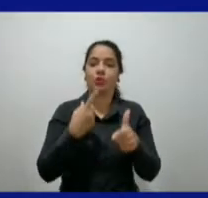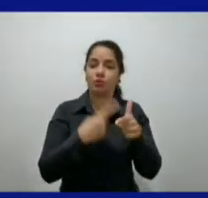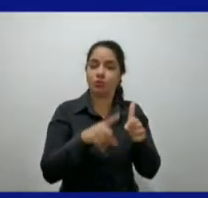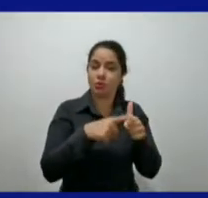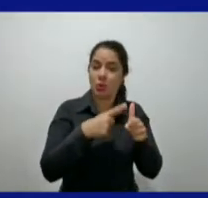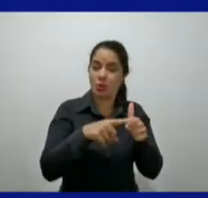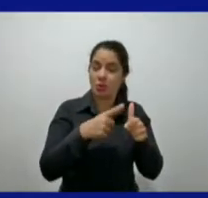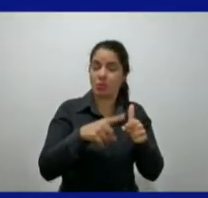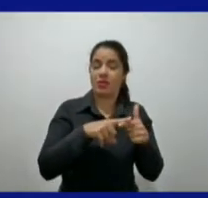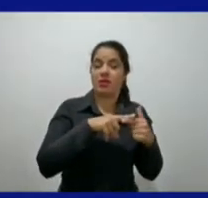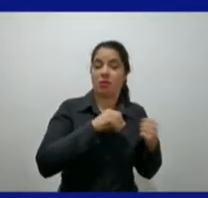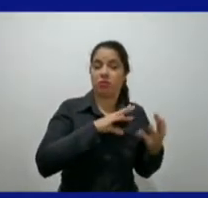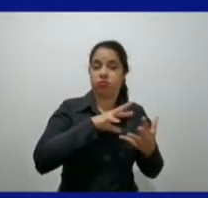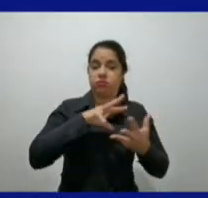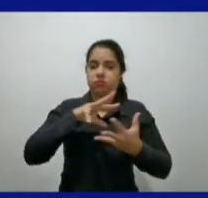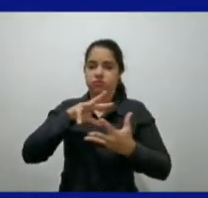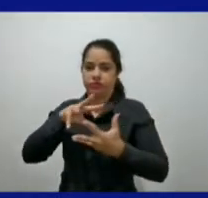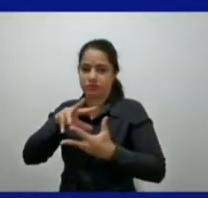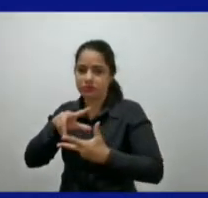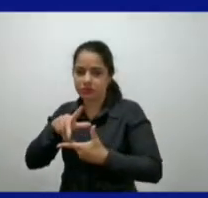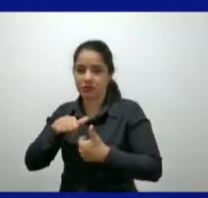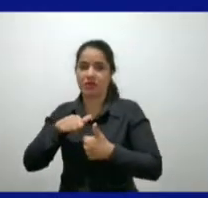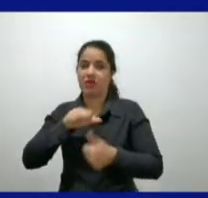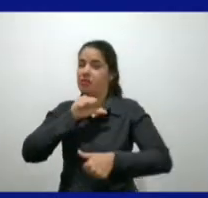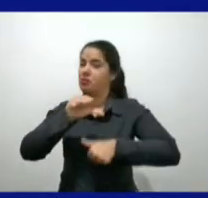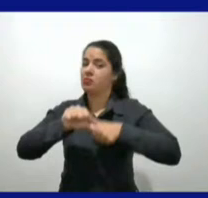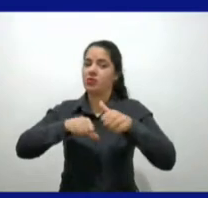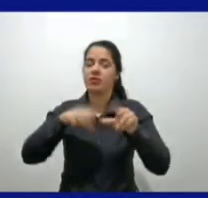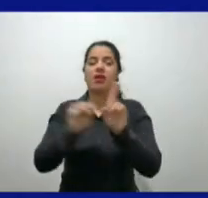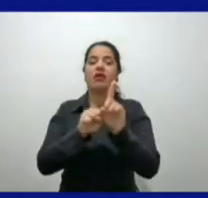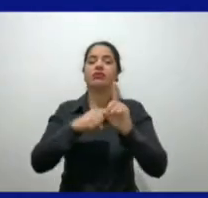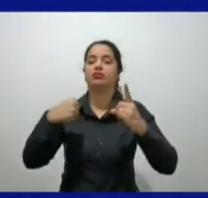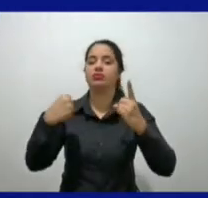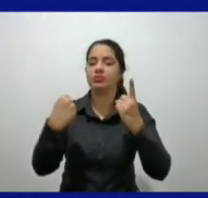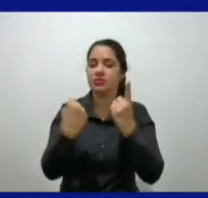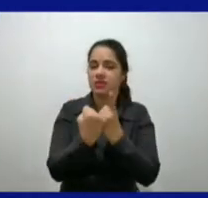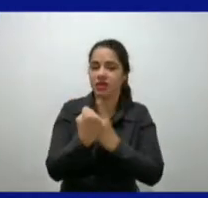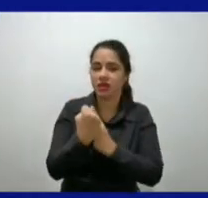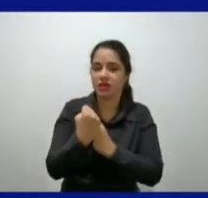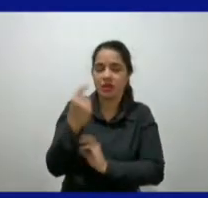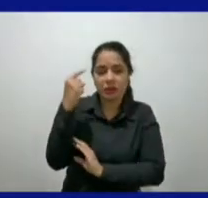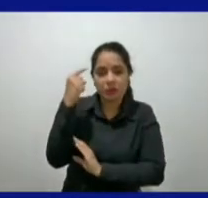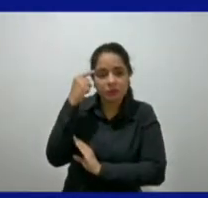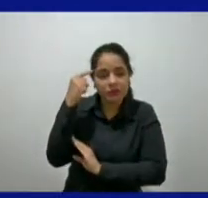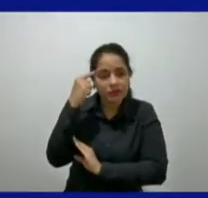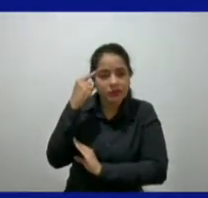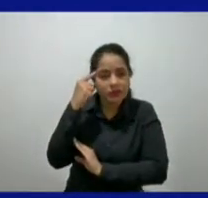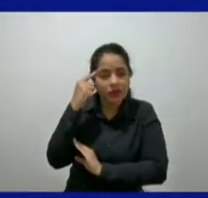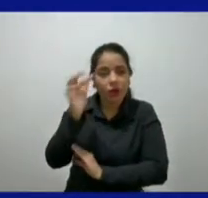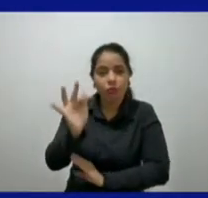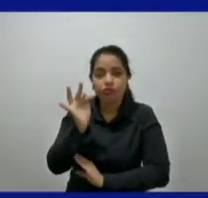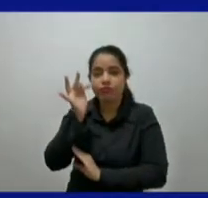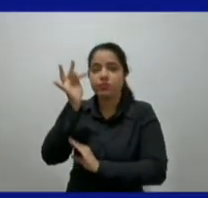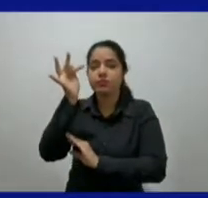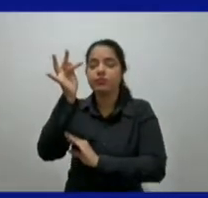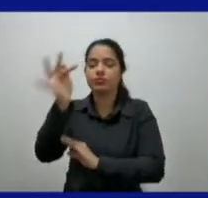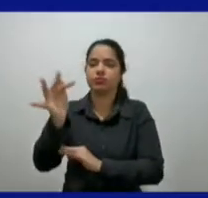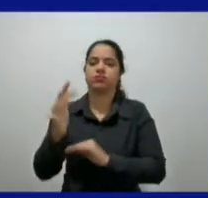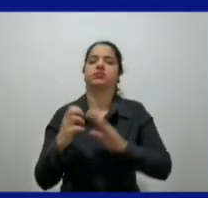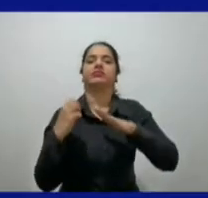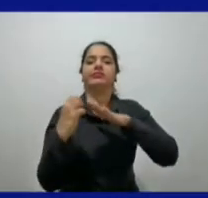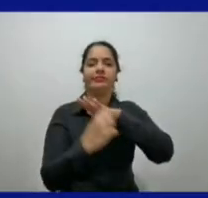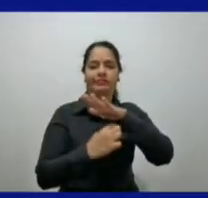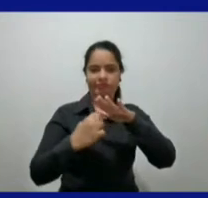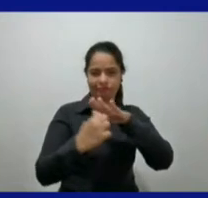sociedade e vão colocar em dúvida o futuro das empresas que hoje existem. O